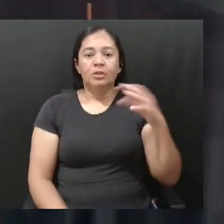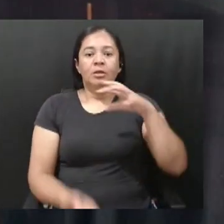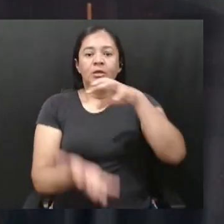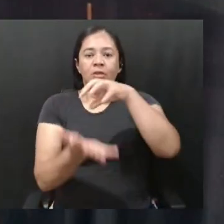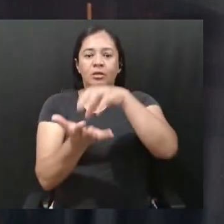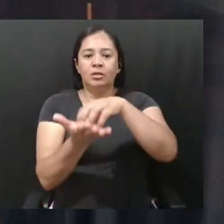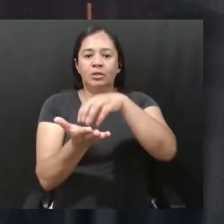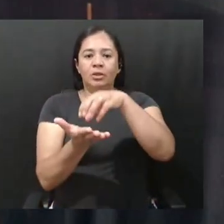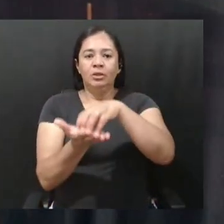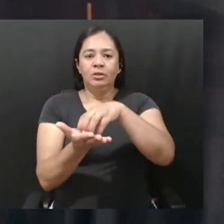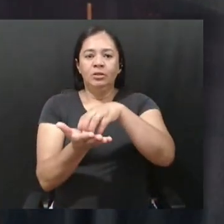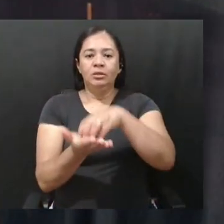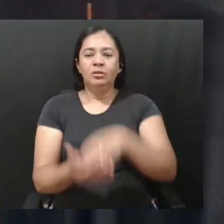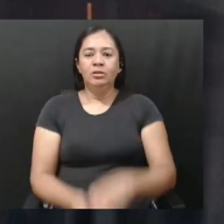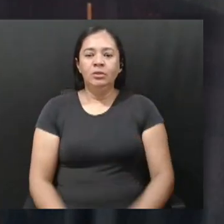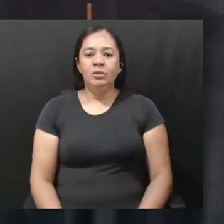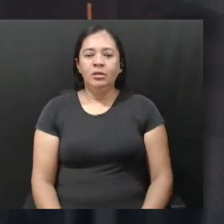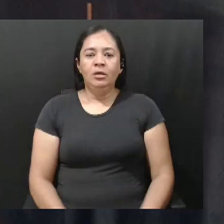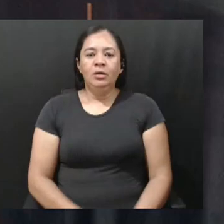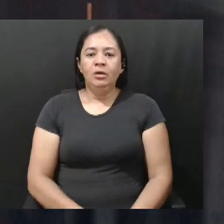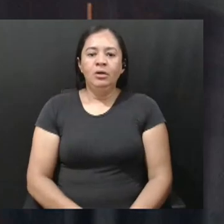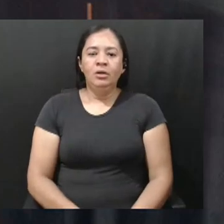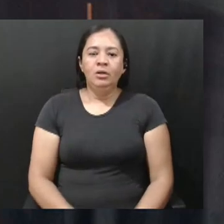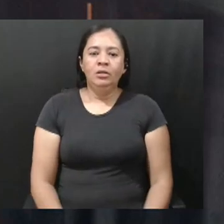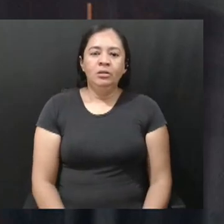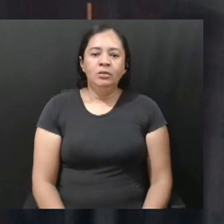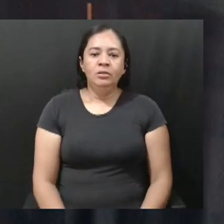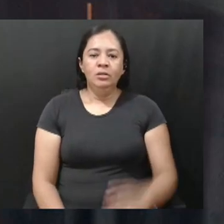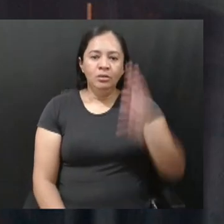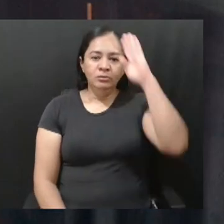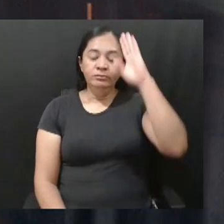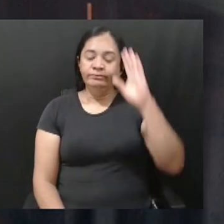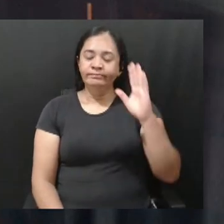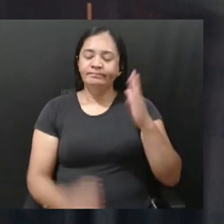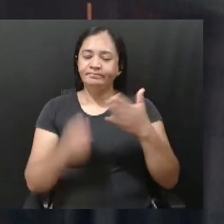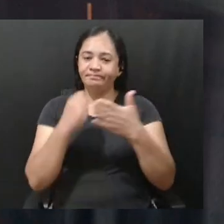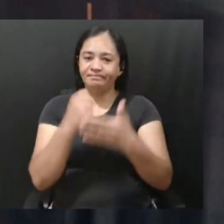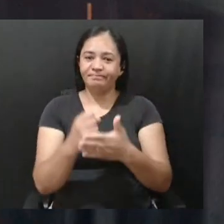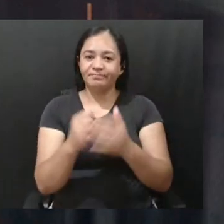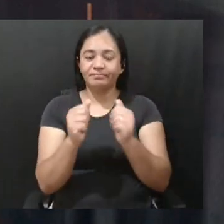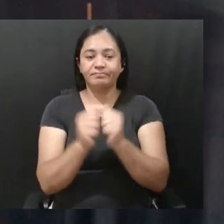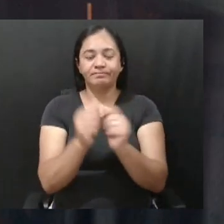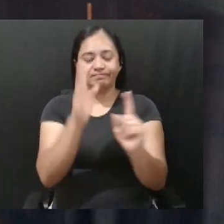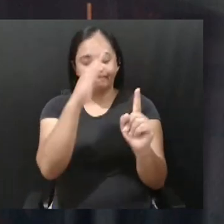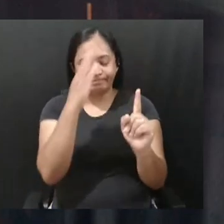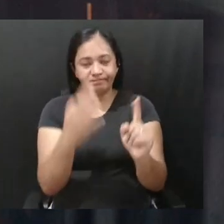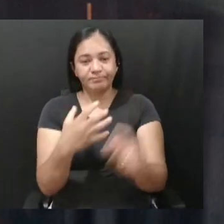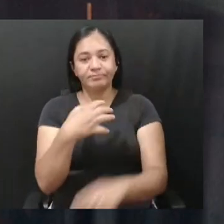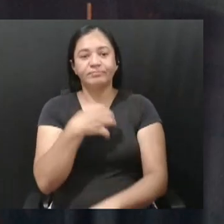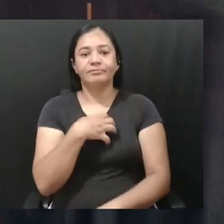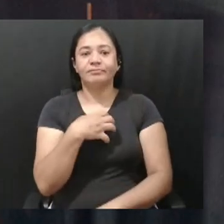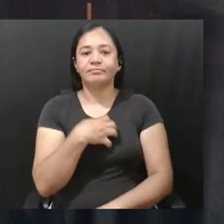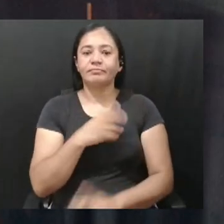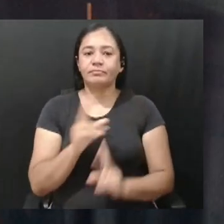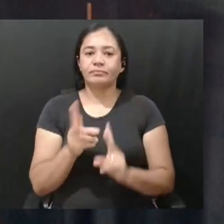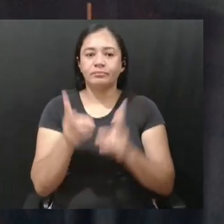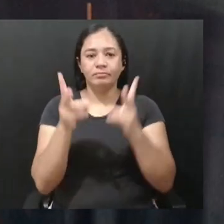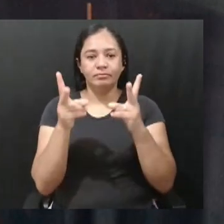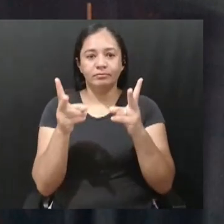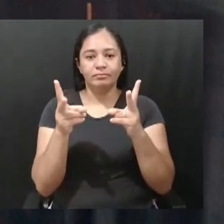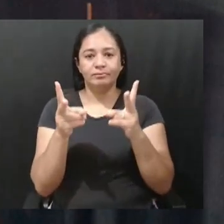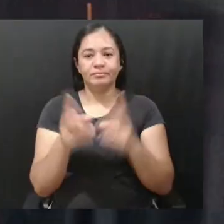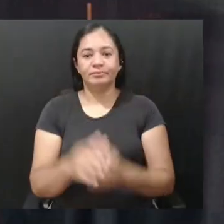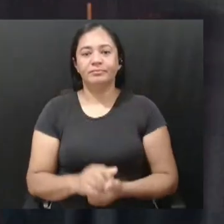justamente carregar essa celebração também como uma homenagem, como uma forma de manter aquele legado ali, né, porque